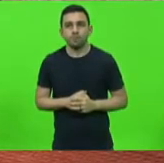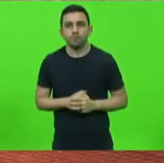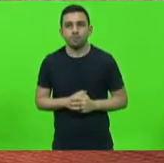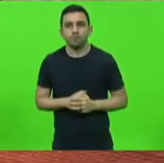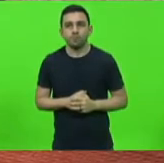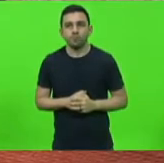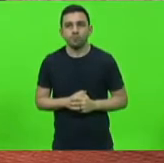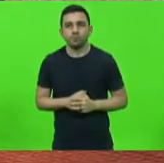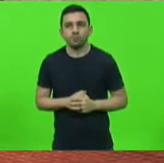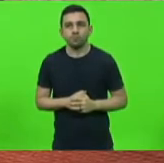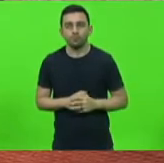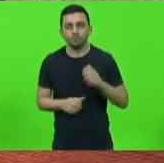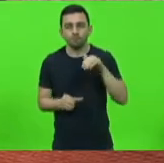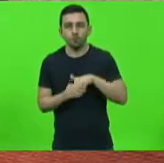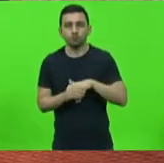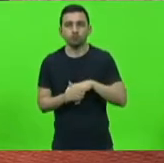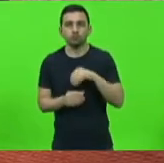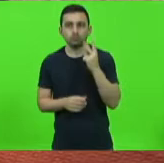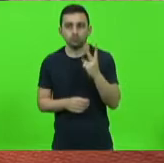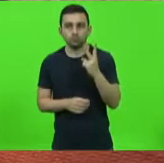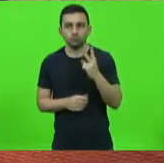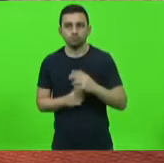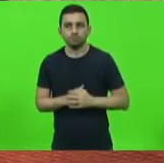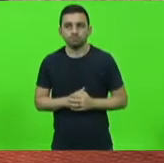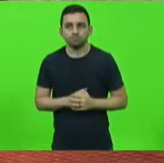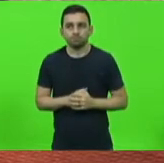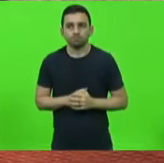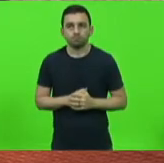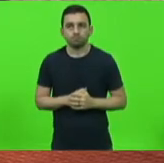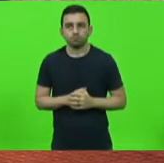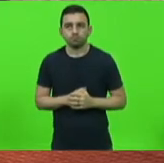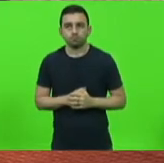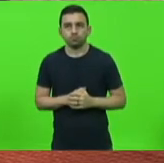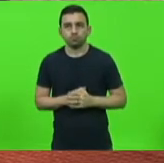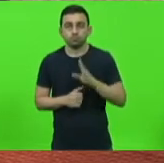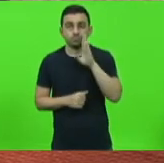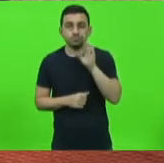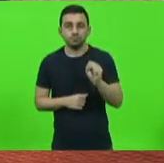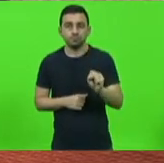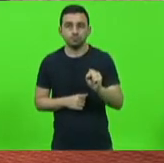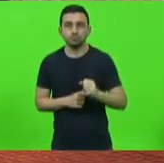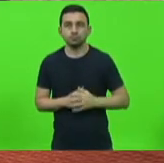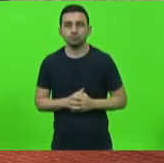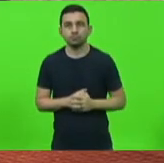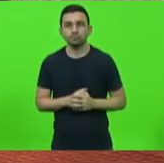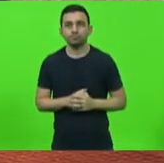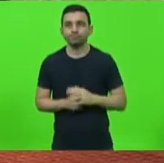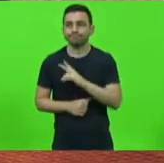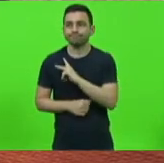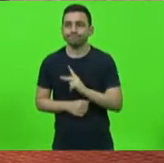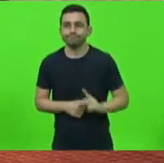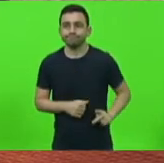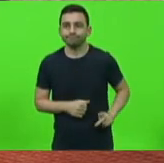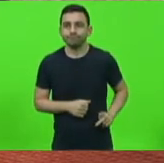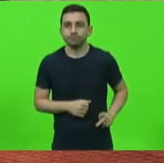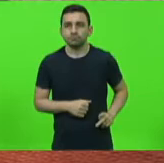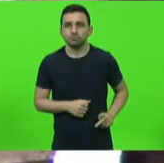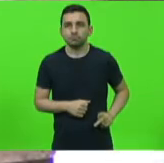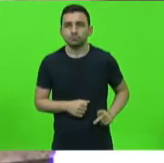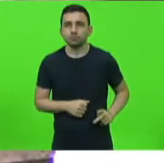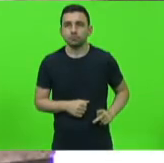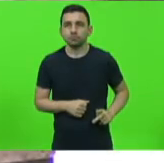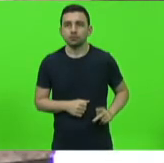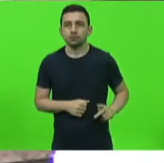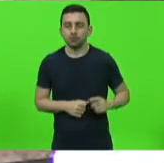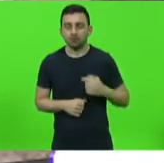Lima. Voto 2. A palavra, deputado Bruno Souza. Senhor presidente, olha, para defender esse